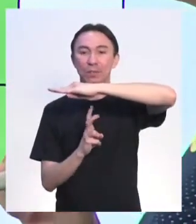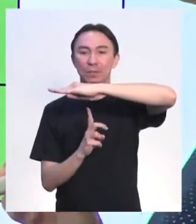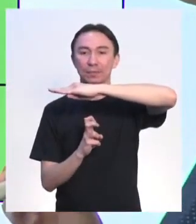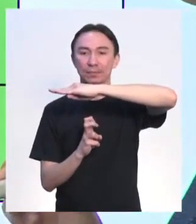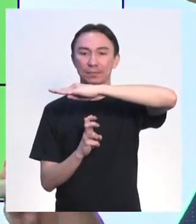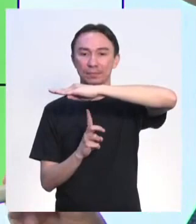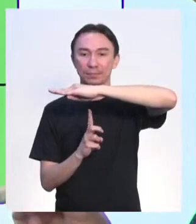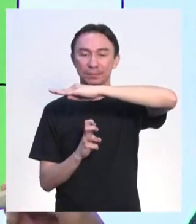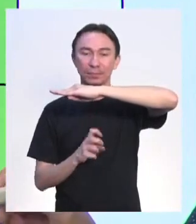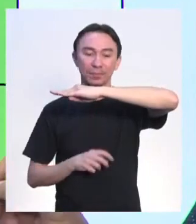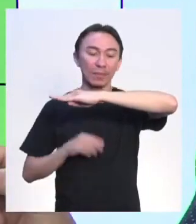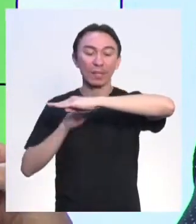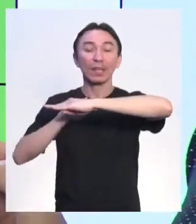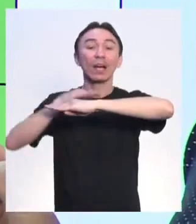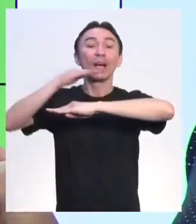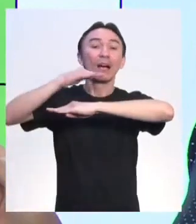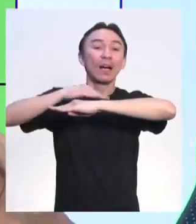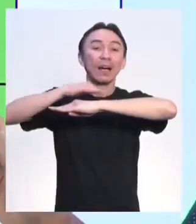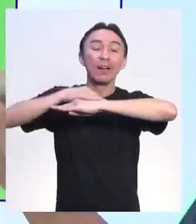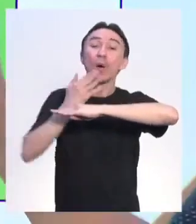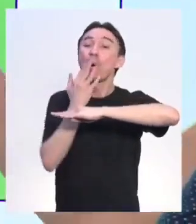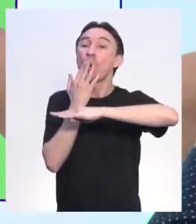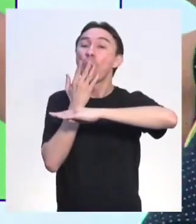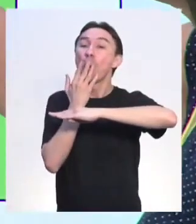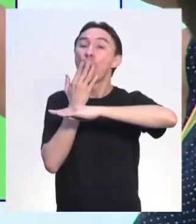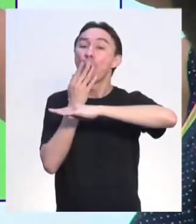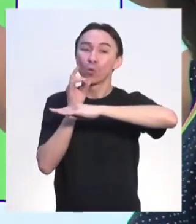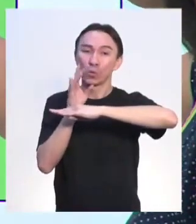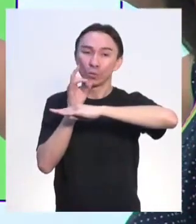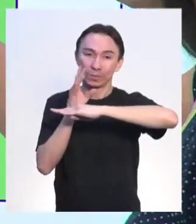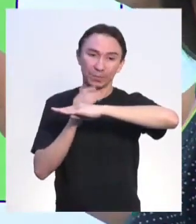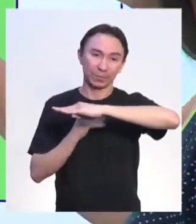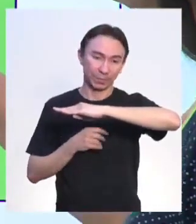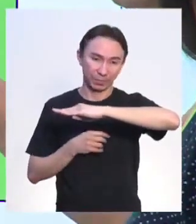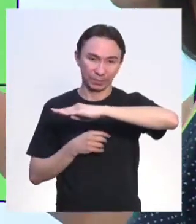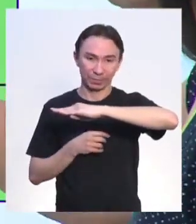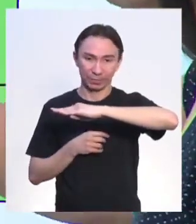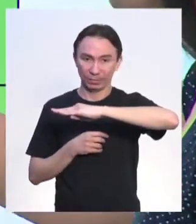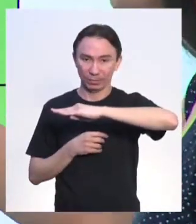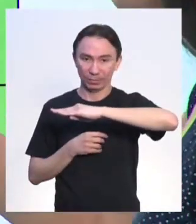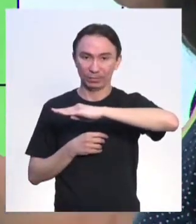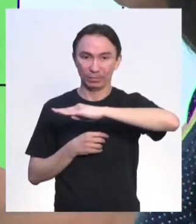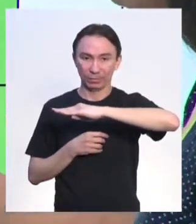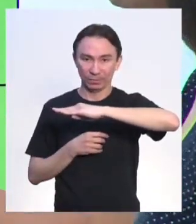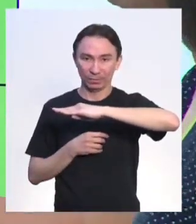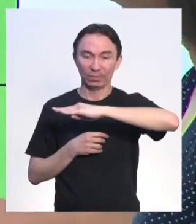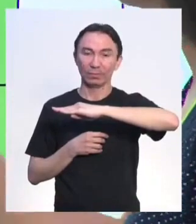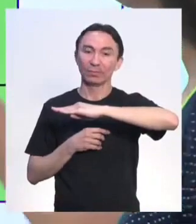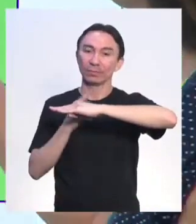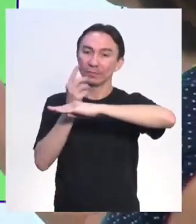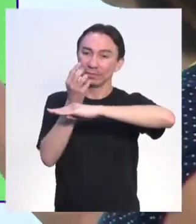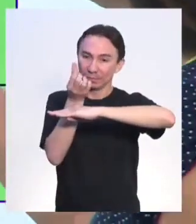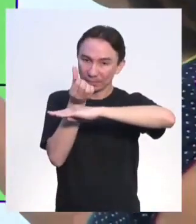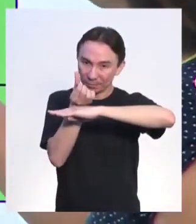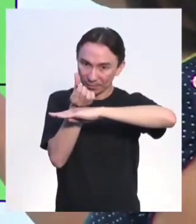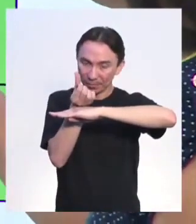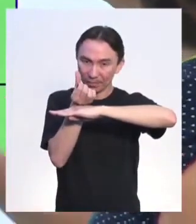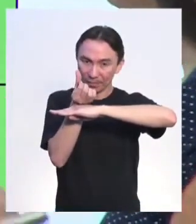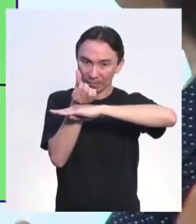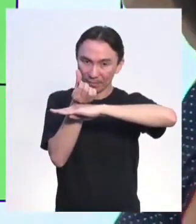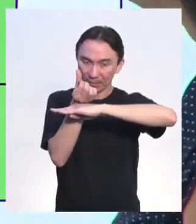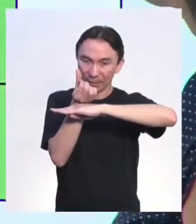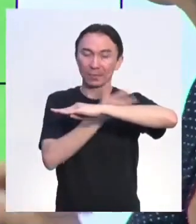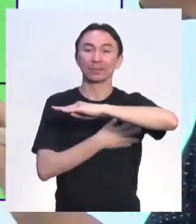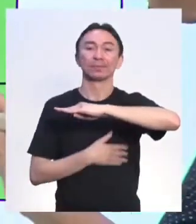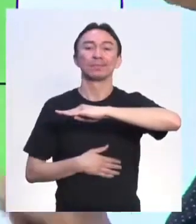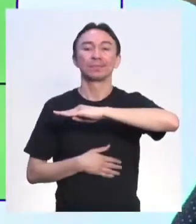No numerador, vou contar a parte colorida. 1, 2, 3, 4, 5, 6.